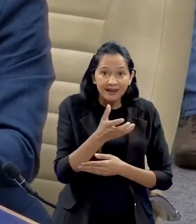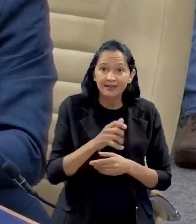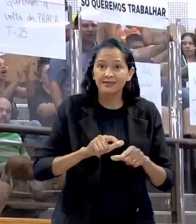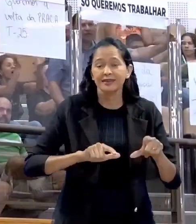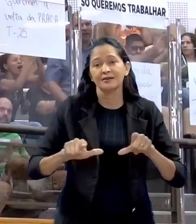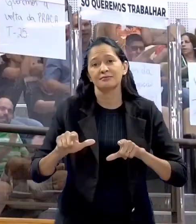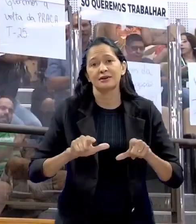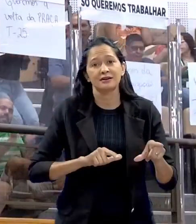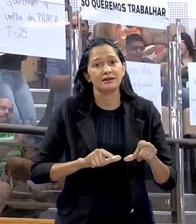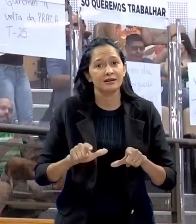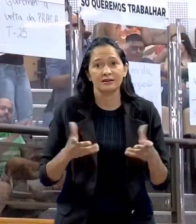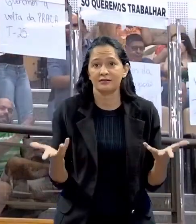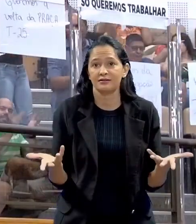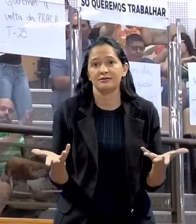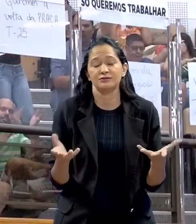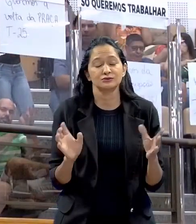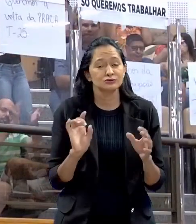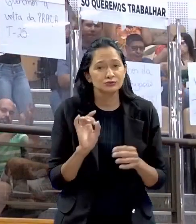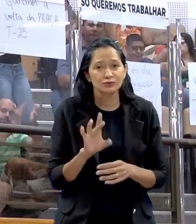Mais nada. Muito obrigado.